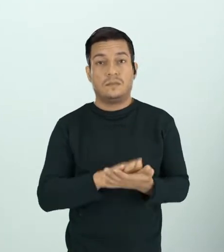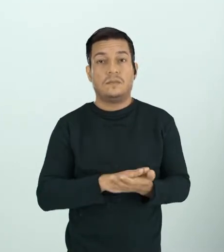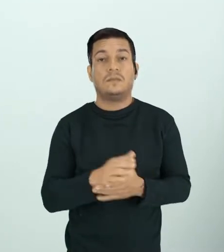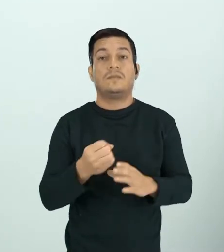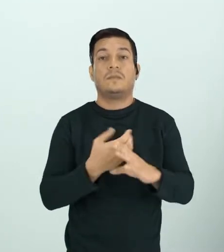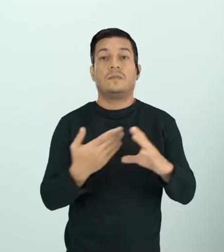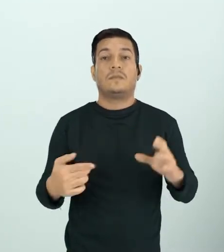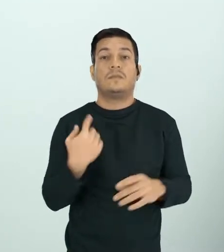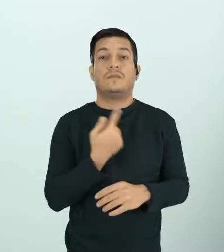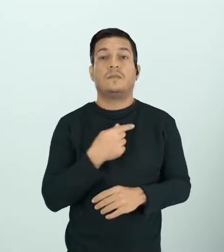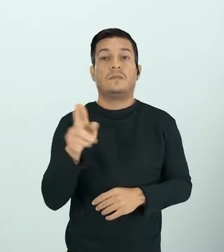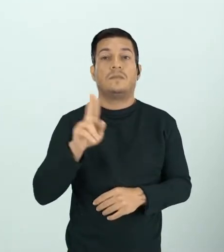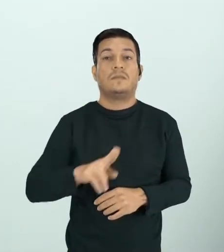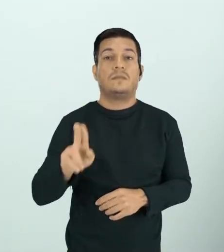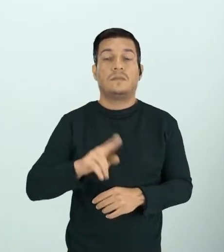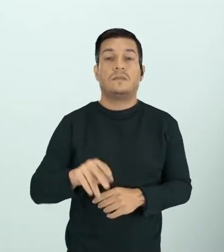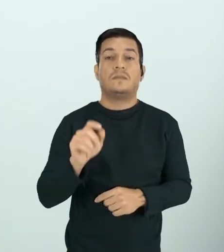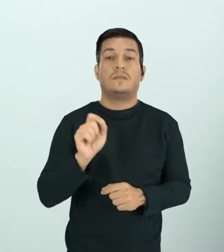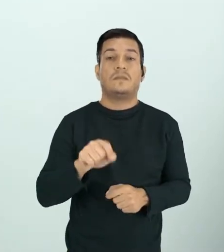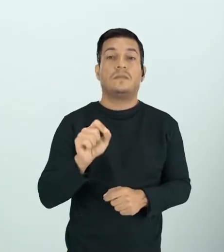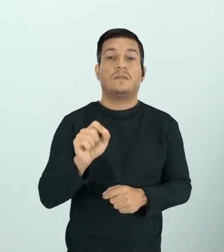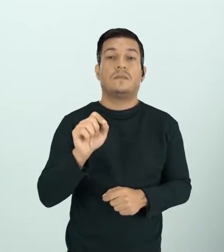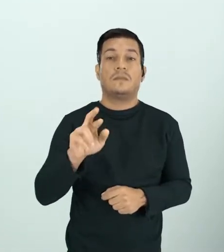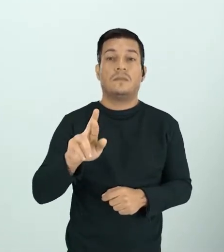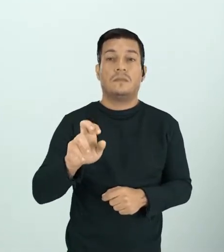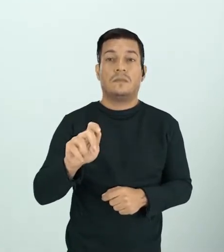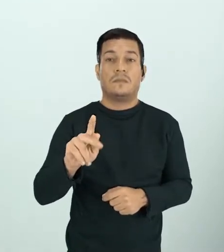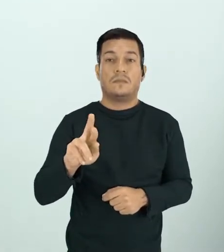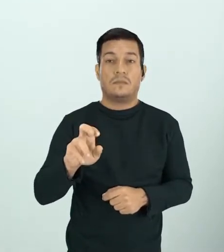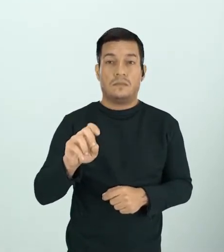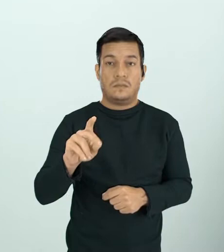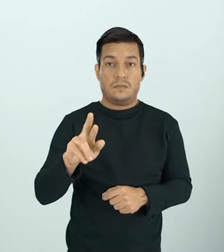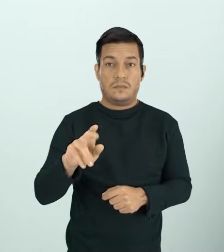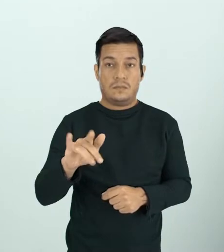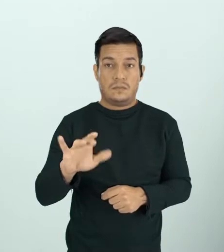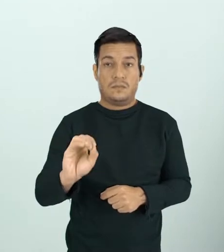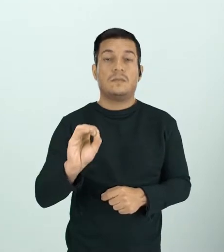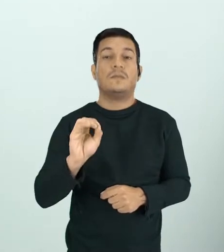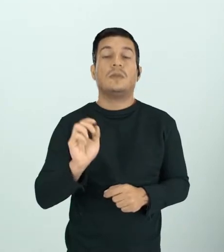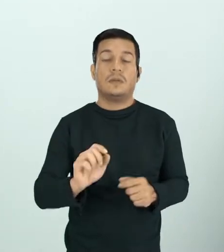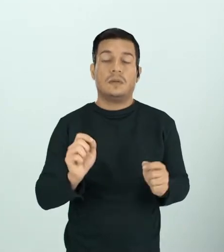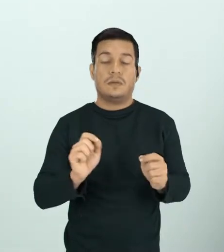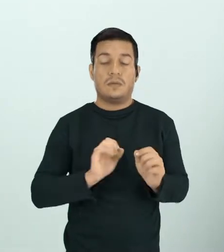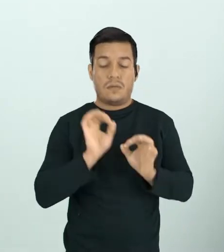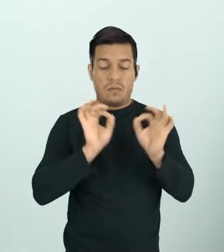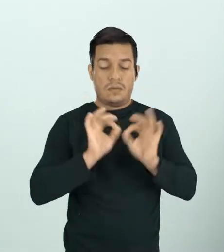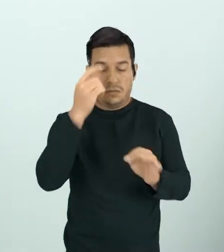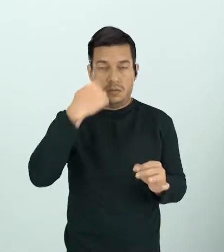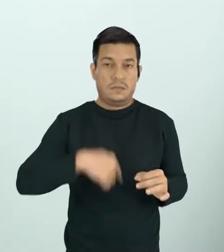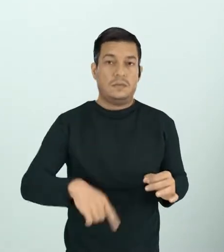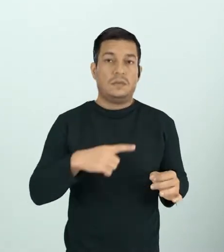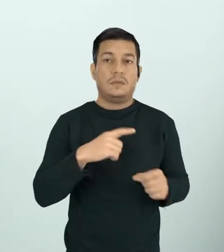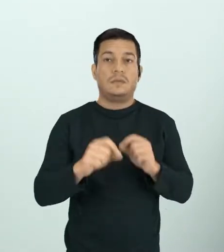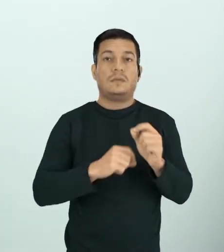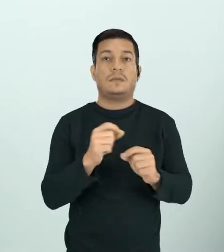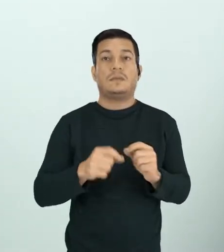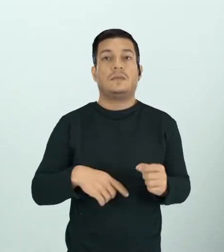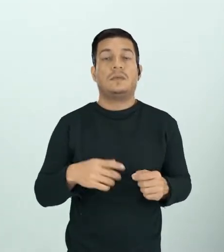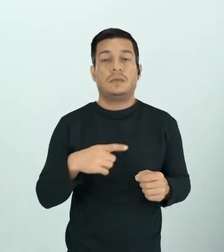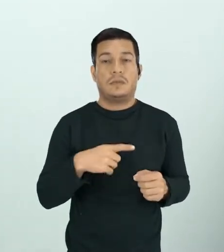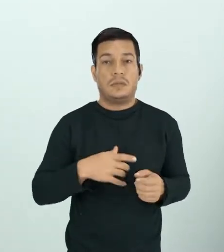nós utilizamos é a reprodução. Se aquele organismo ele tem a capacidade de se reproduzir, de